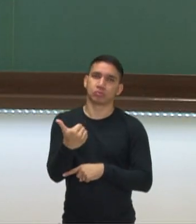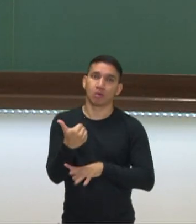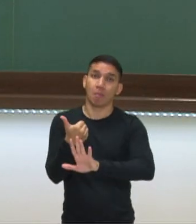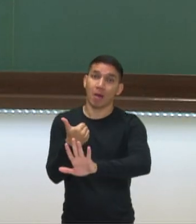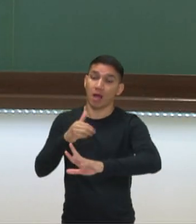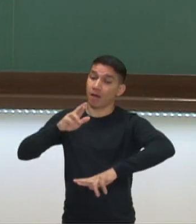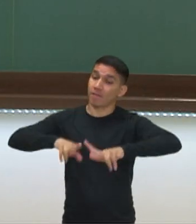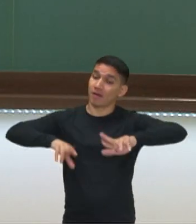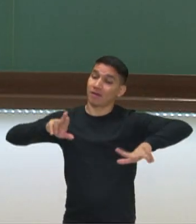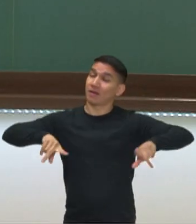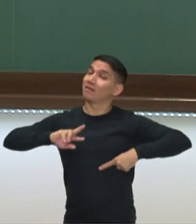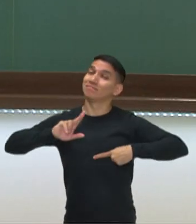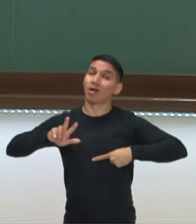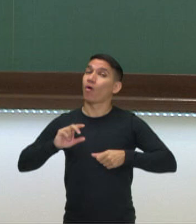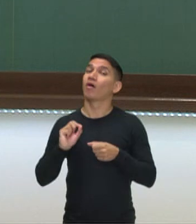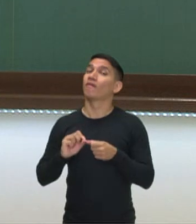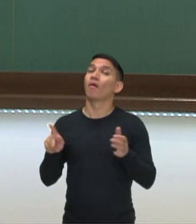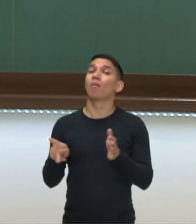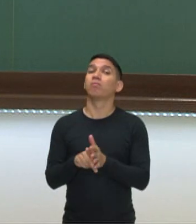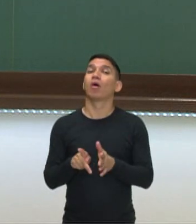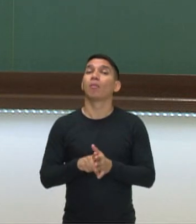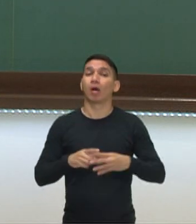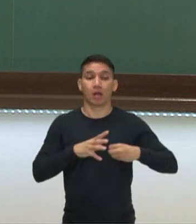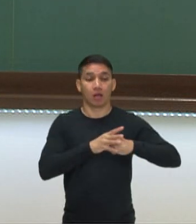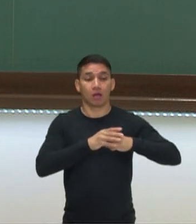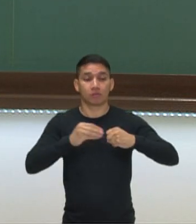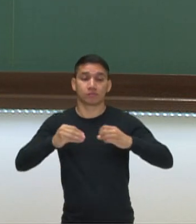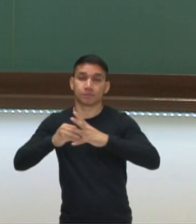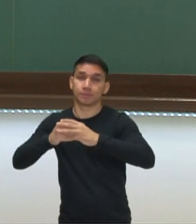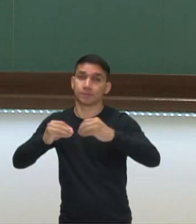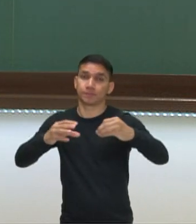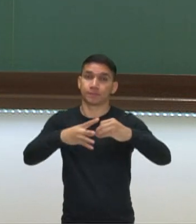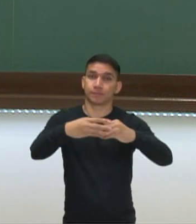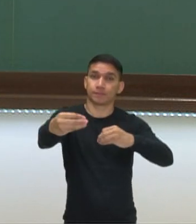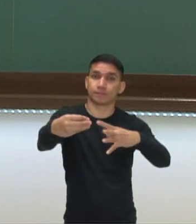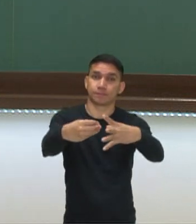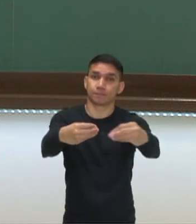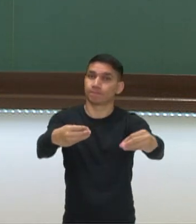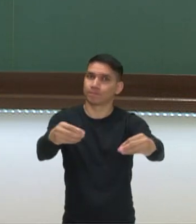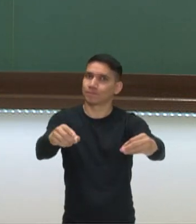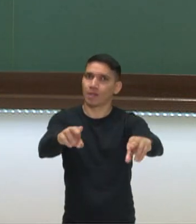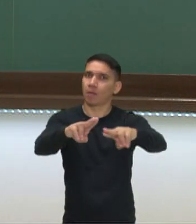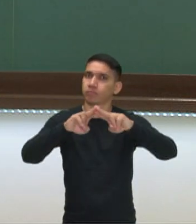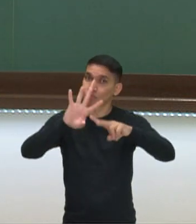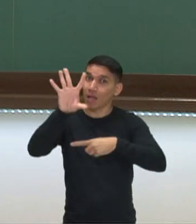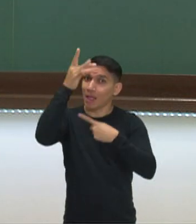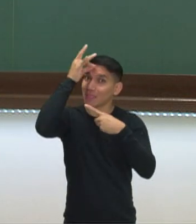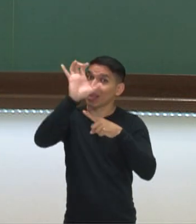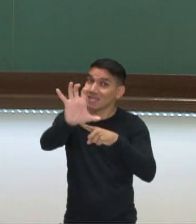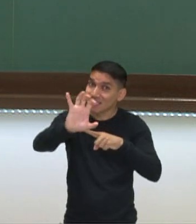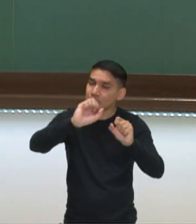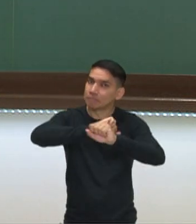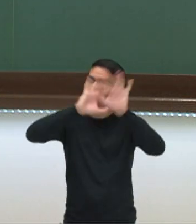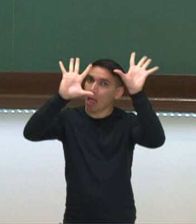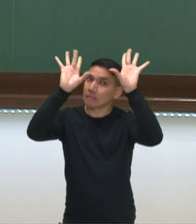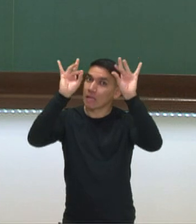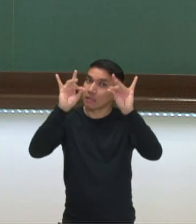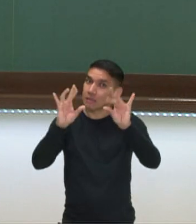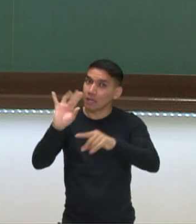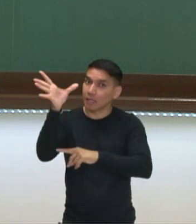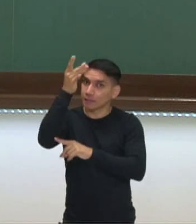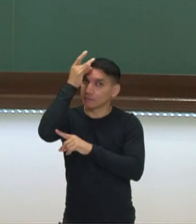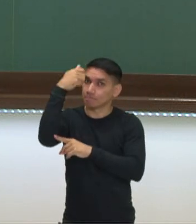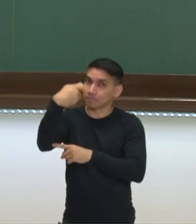é promovida na reprodução assexuada. Então, tenha isso bem claro, né, em